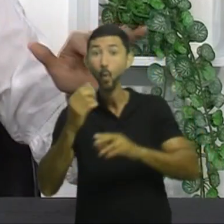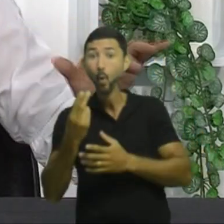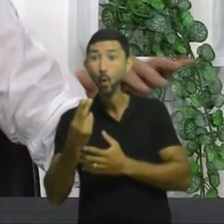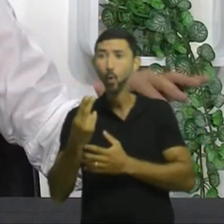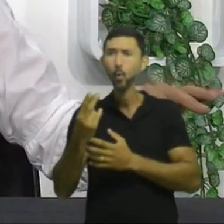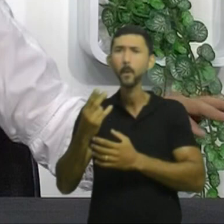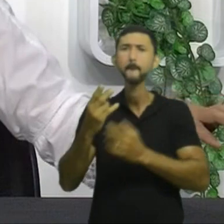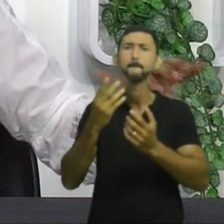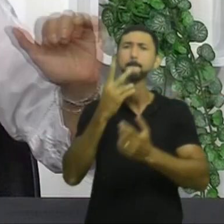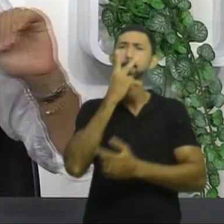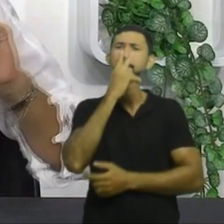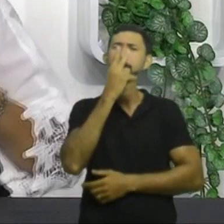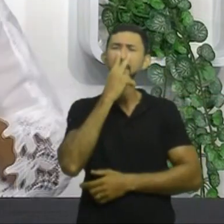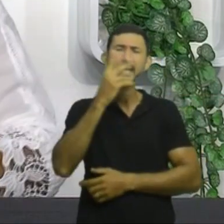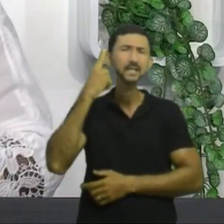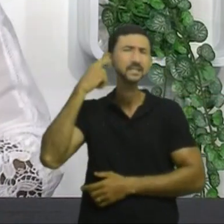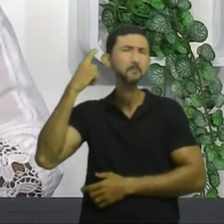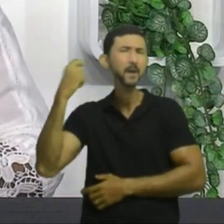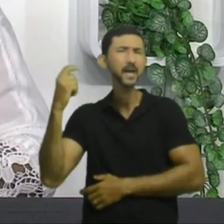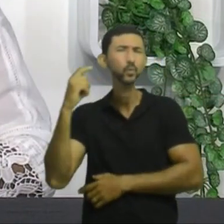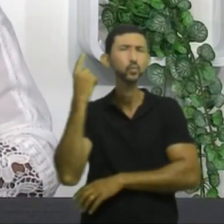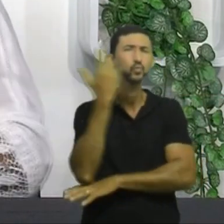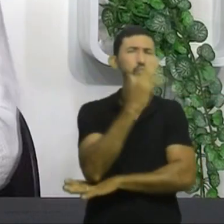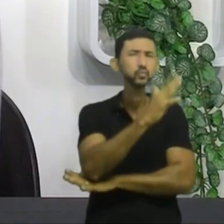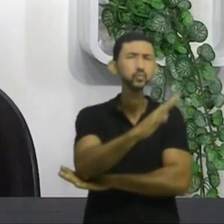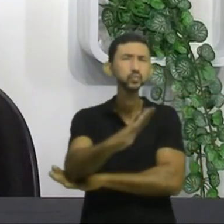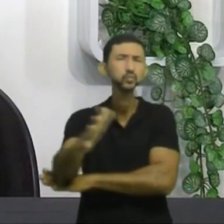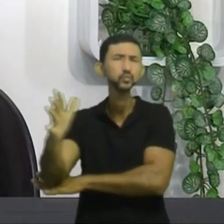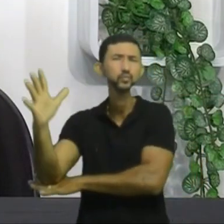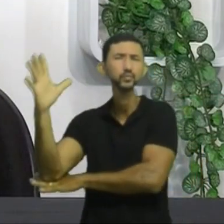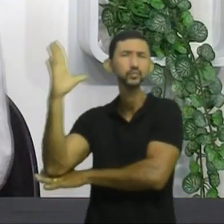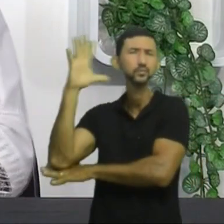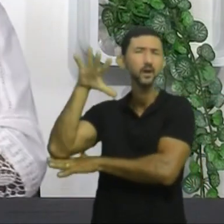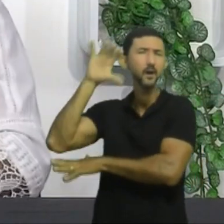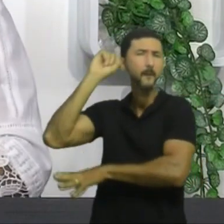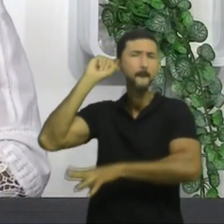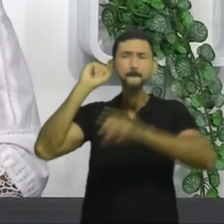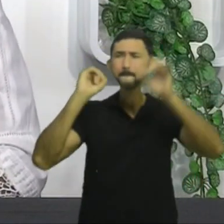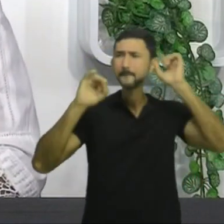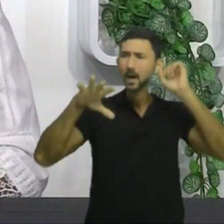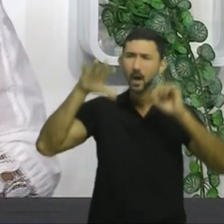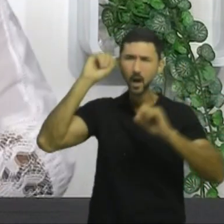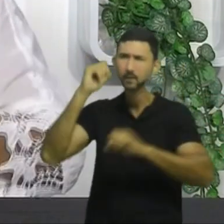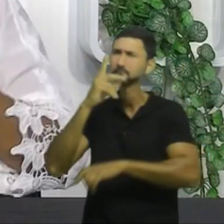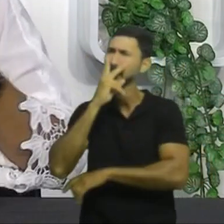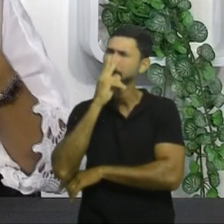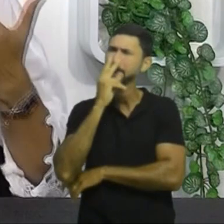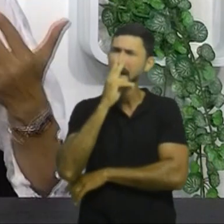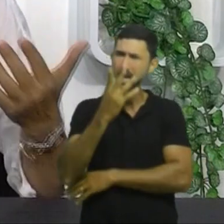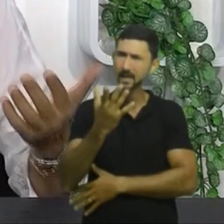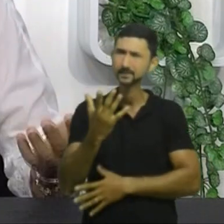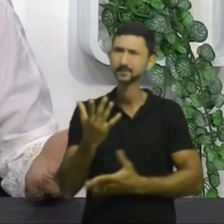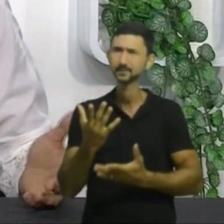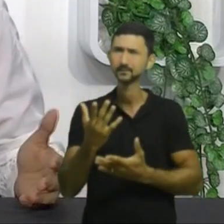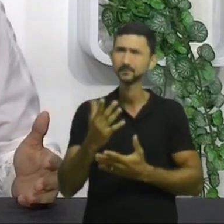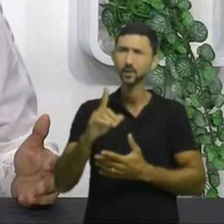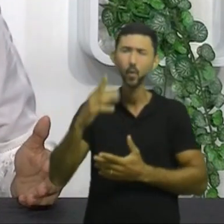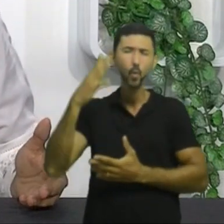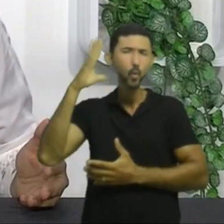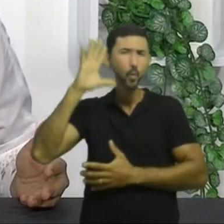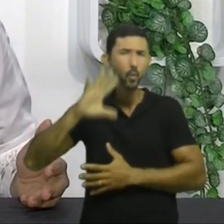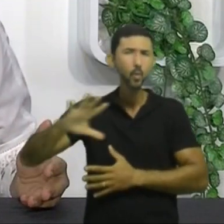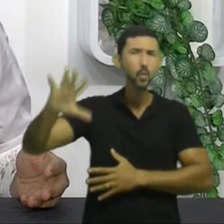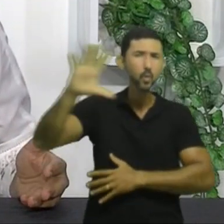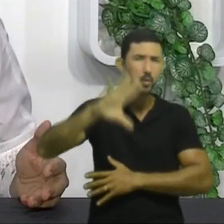àquilo que a gente ouve, daquilo que é produzido pela natureza, como nós ouvimos na canção da Marlu e Miranda, ou dos outros sons que estão ao